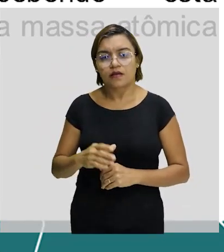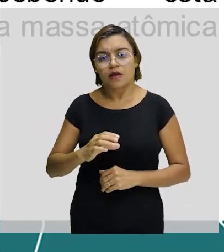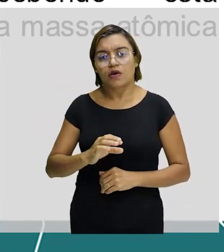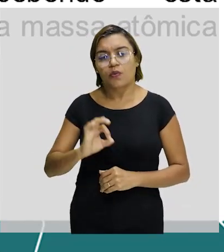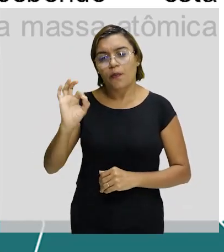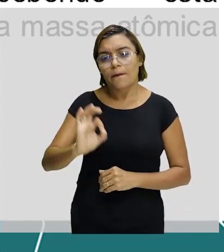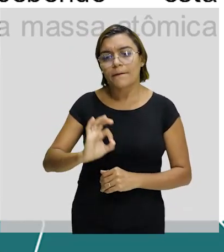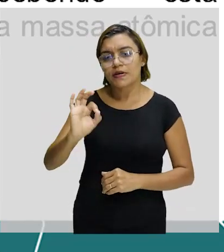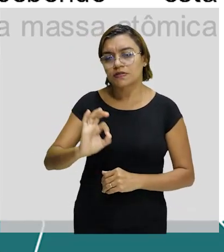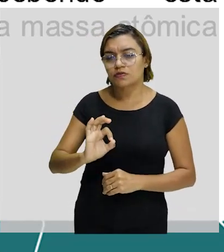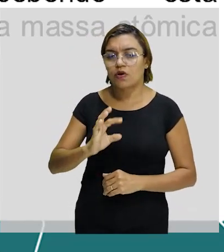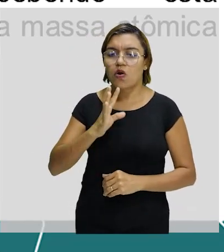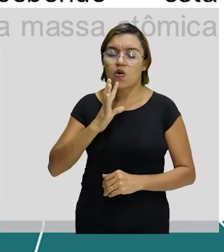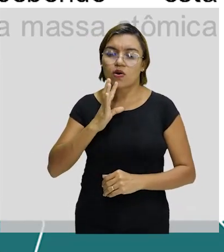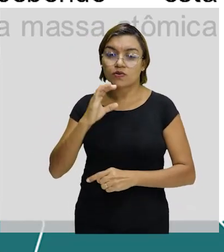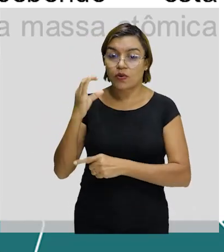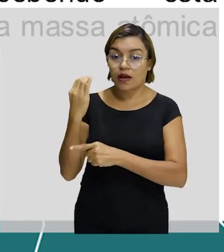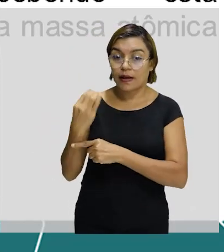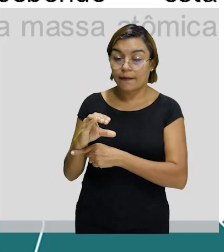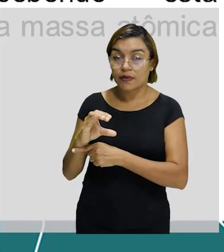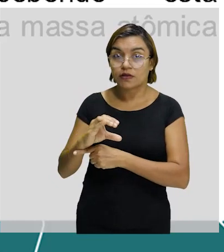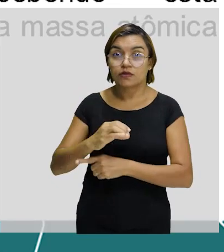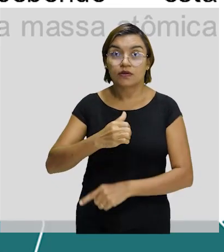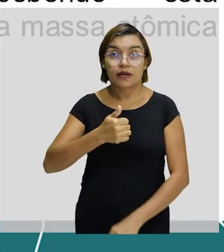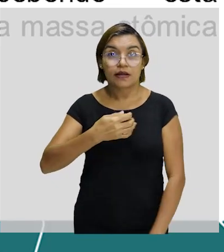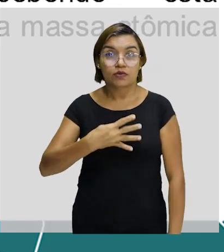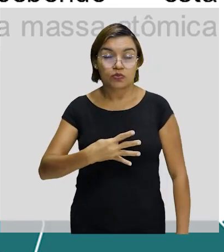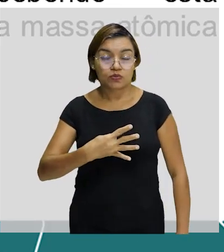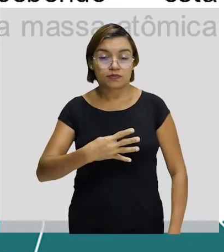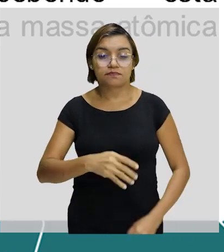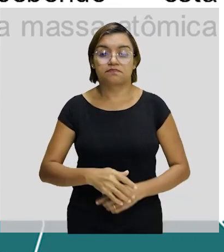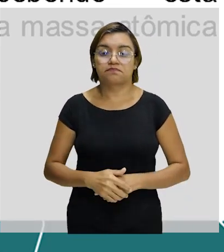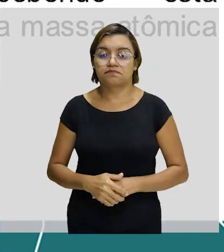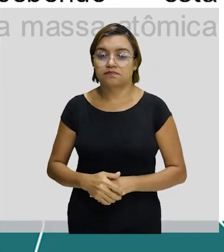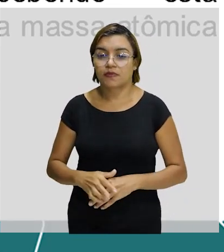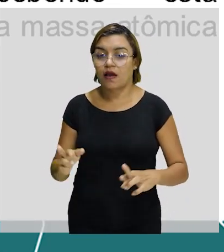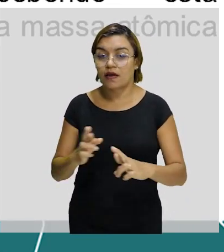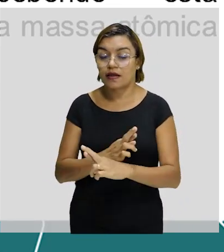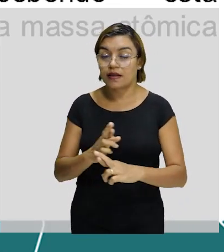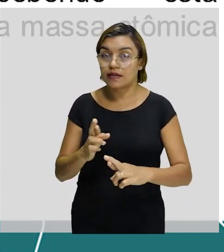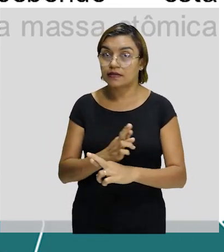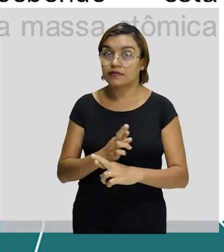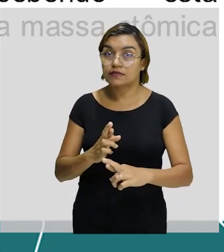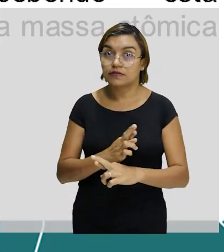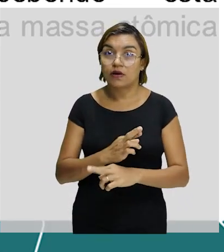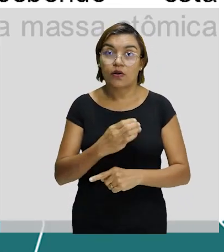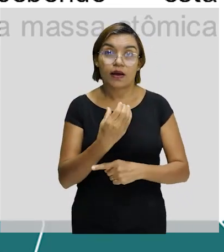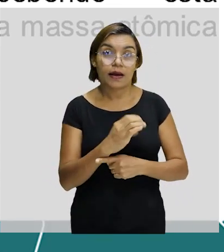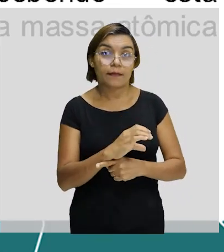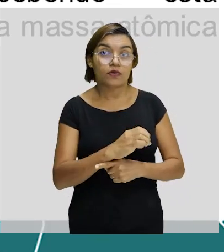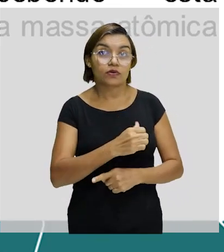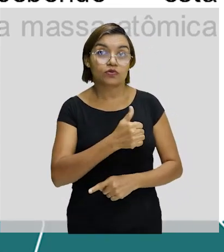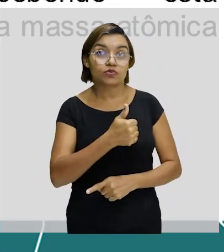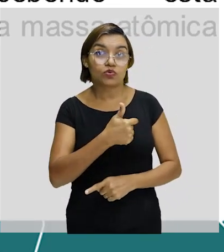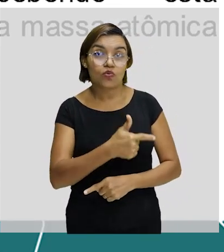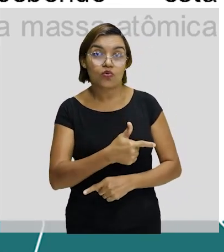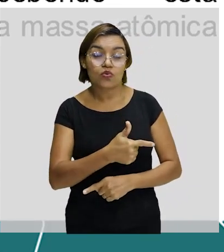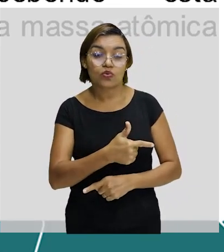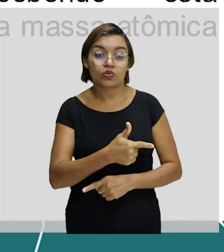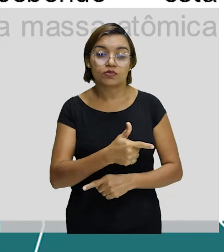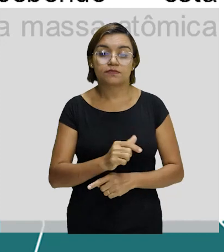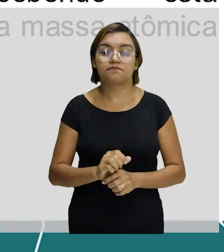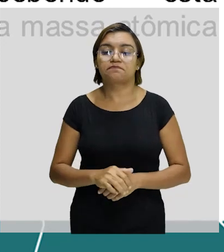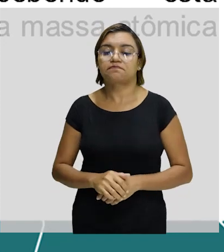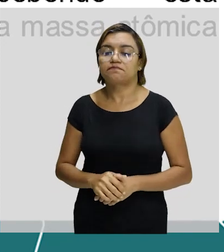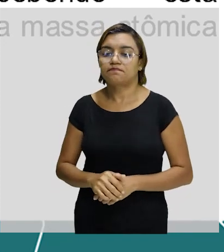conhecido carbono 14, certo? Em relação ao carbono 12 da matéria viva, da